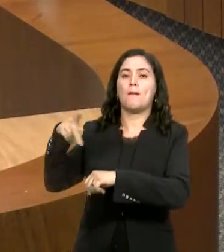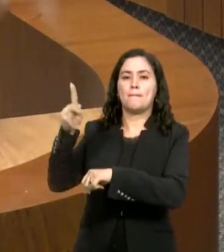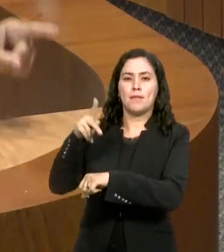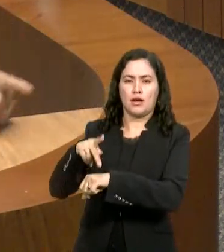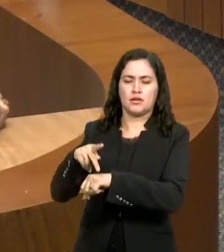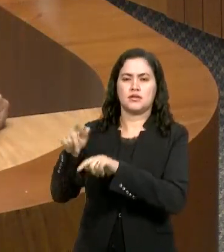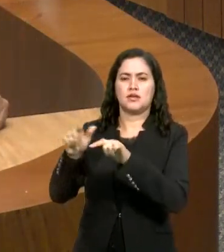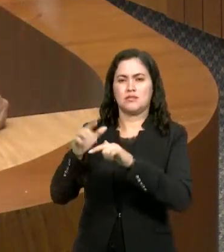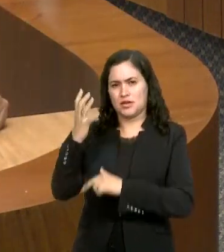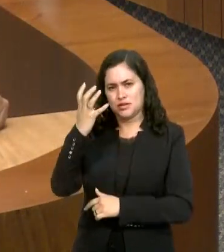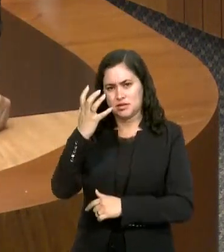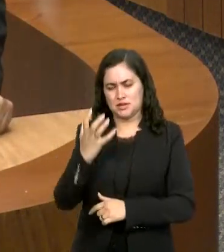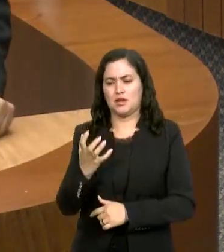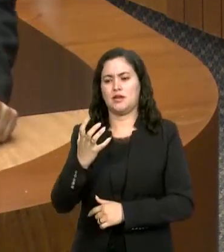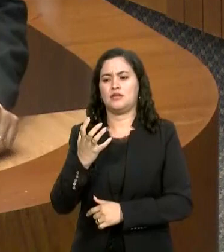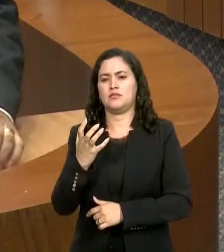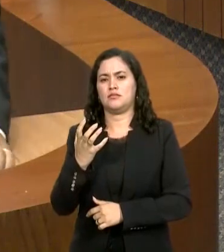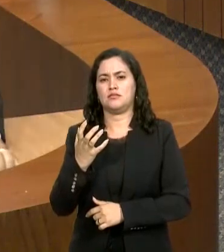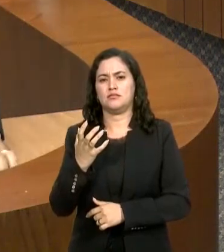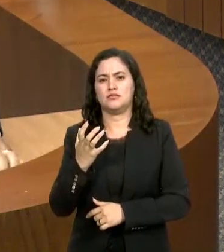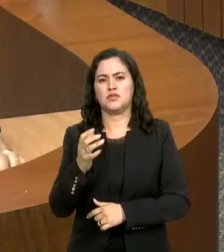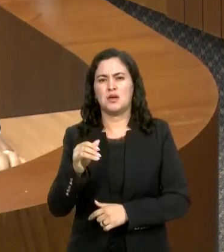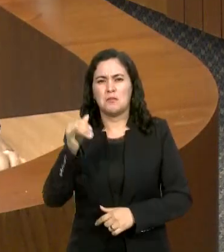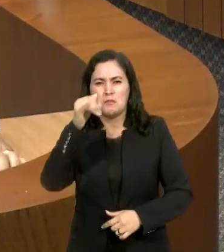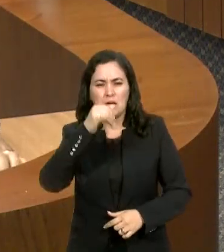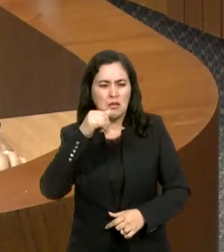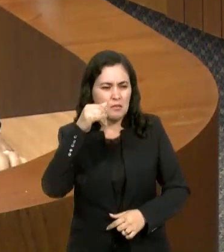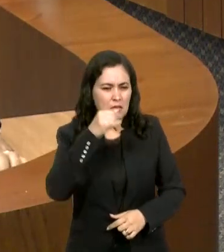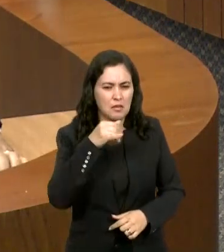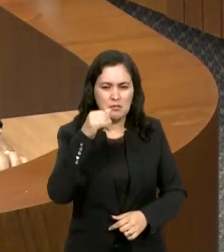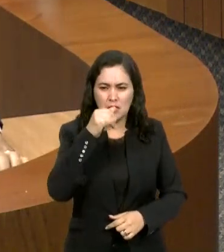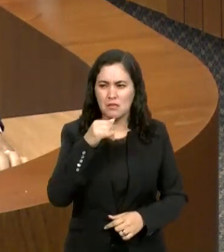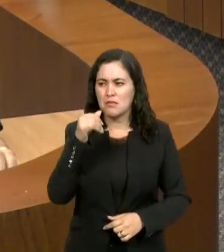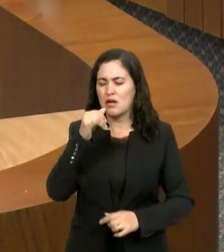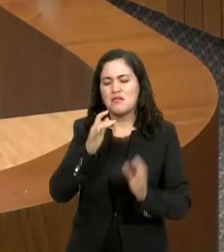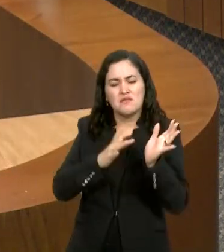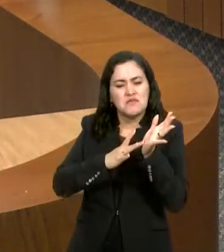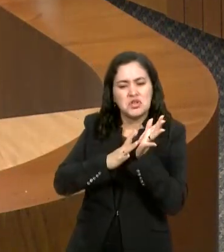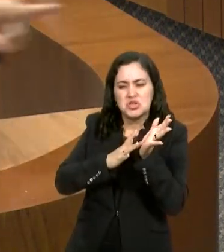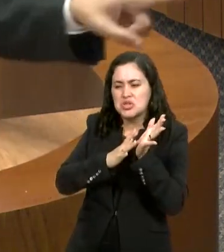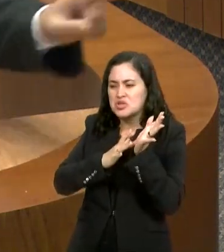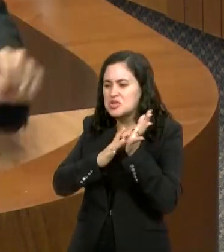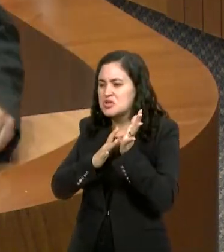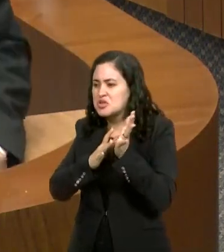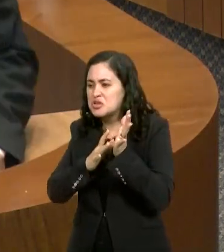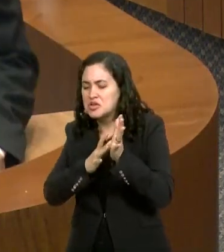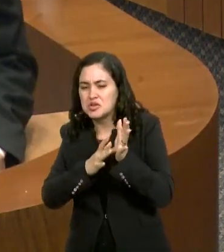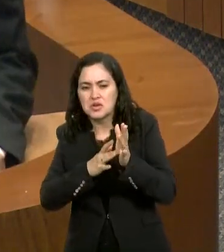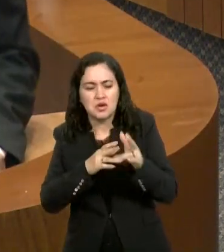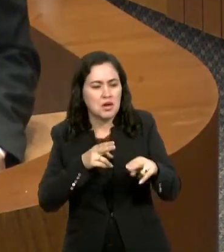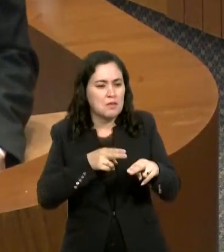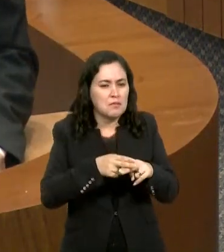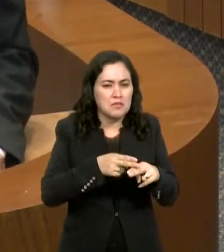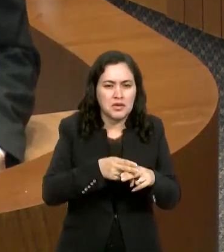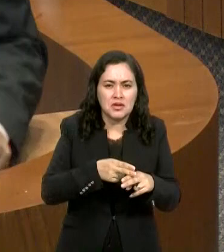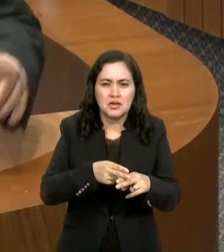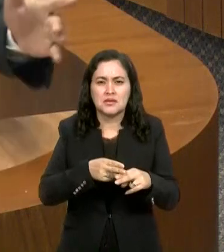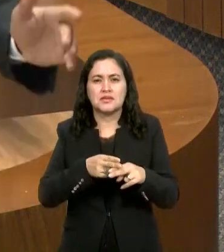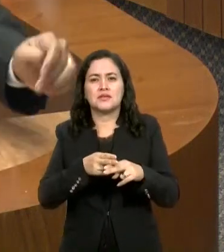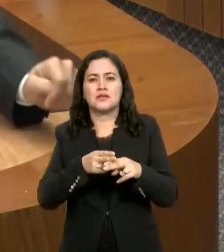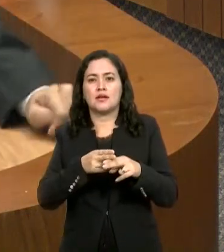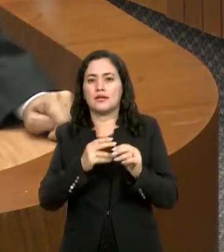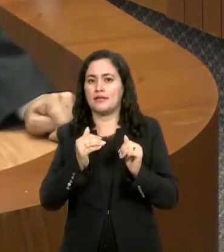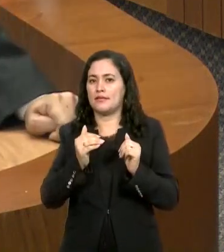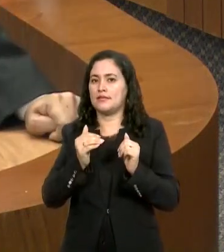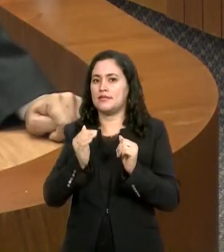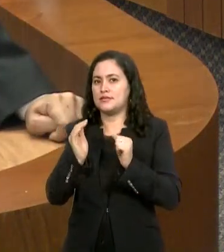deixou de ter circo. A gente não precisa mais ter presidente fingindo que come pizza e por baixo pegando Rolex, sabe lá